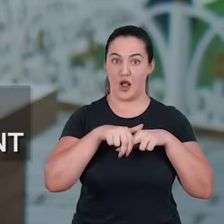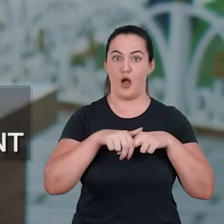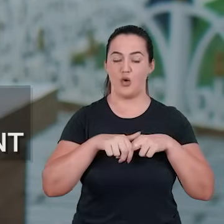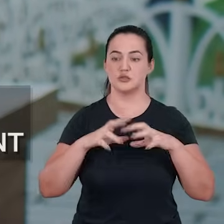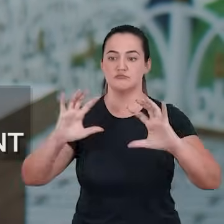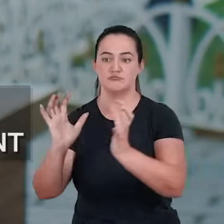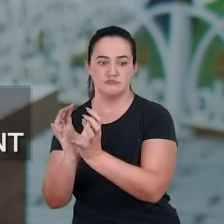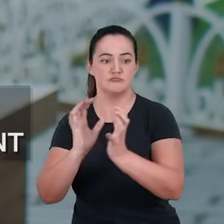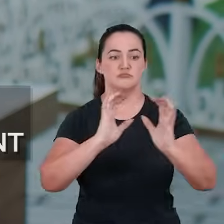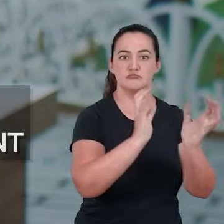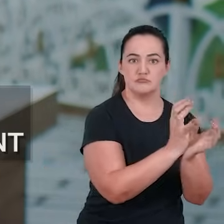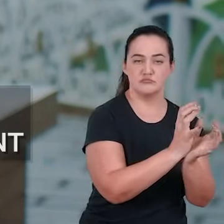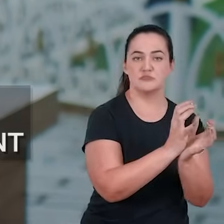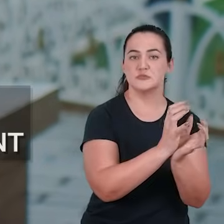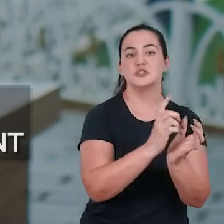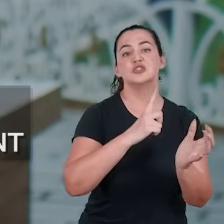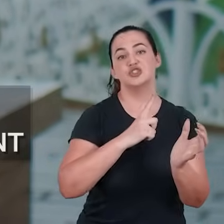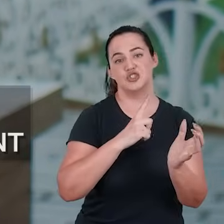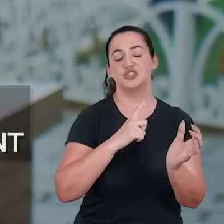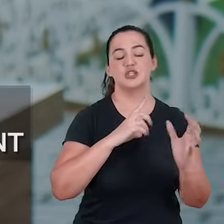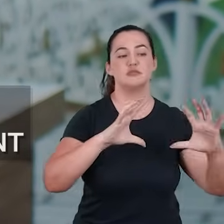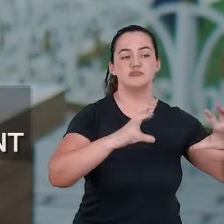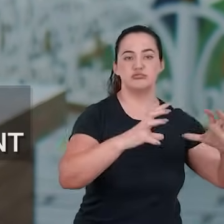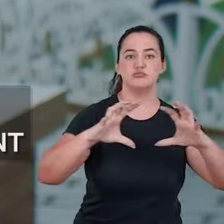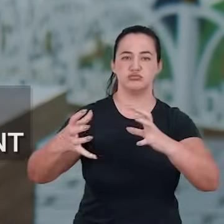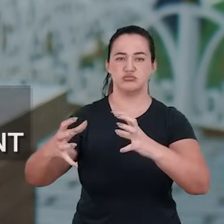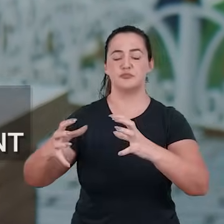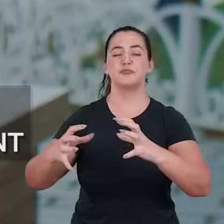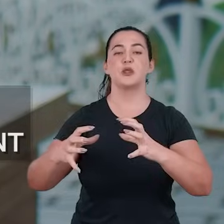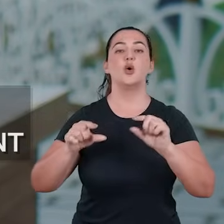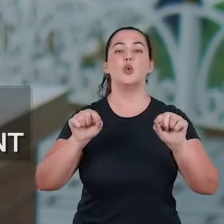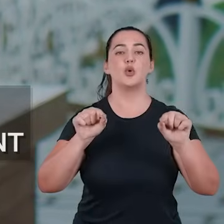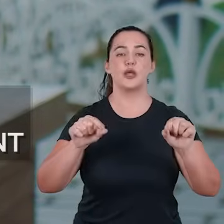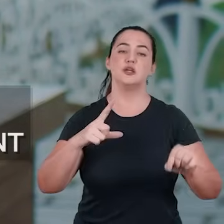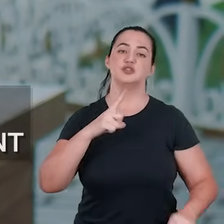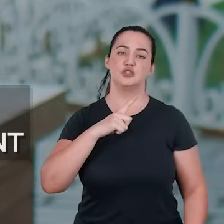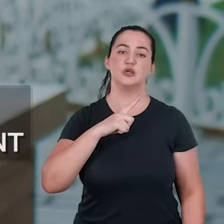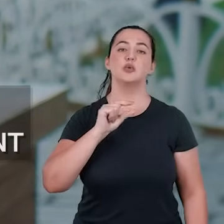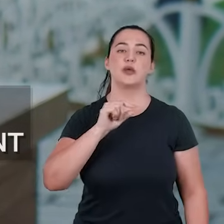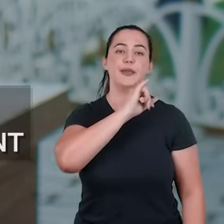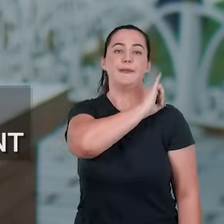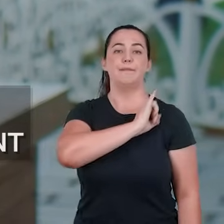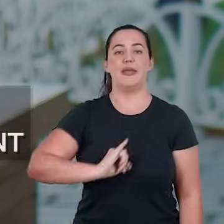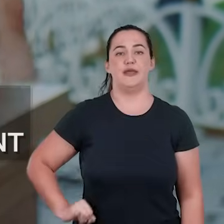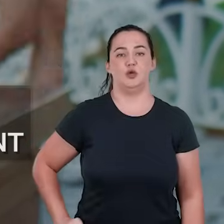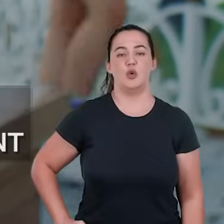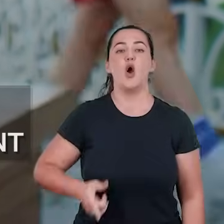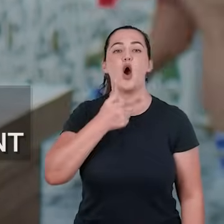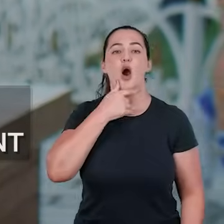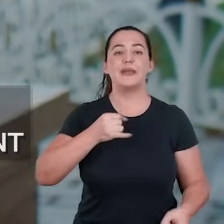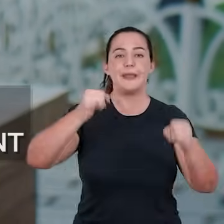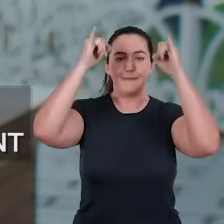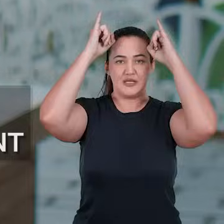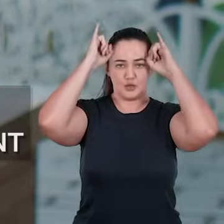entre as 2 torcidas, ou 2 partidos, se assim você quer, estava justamente o imperador